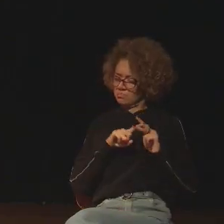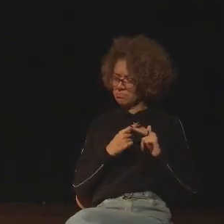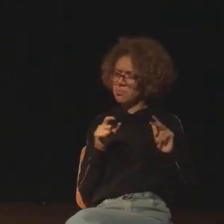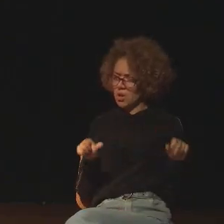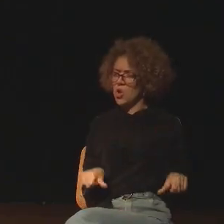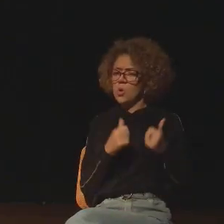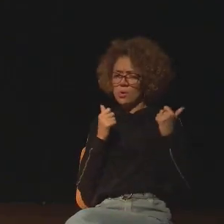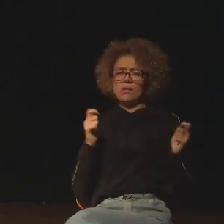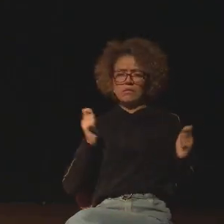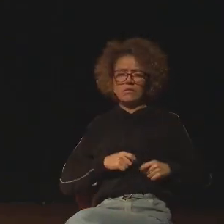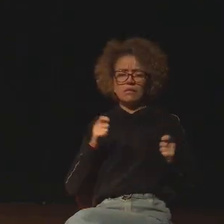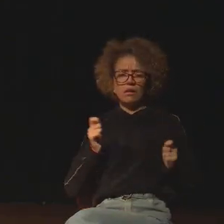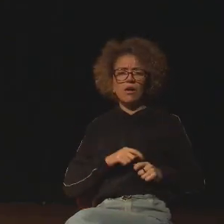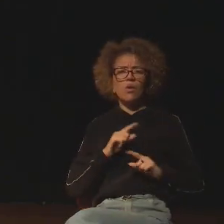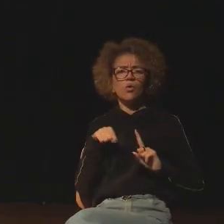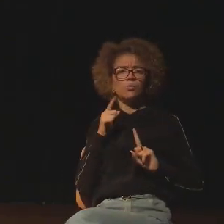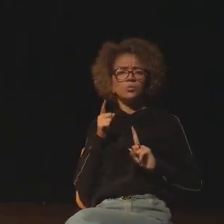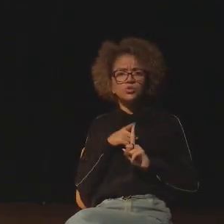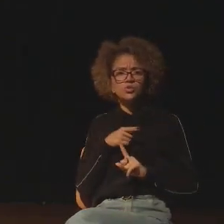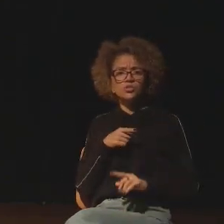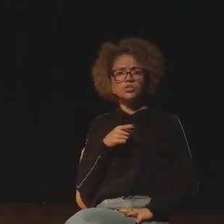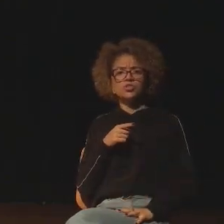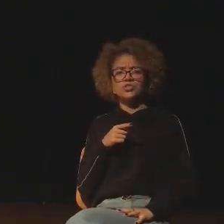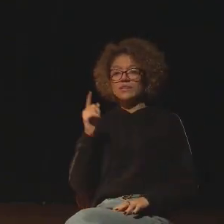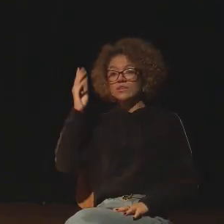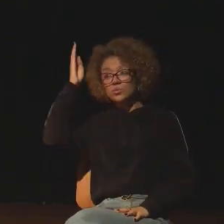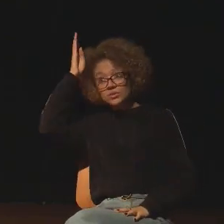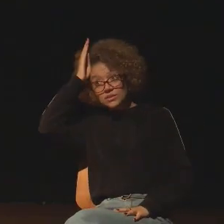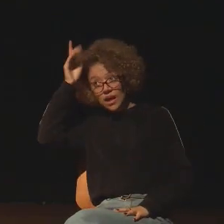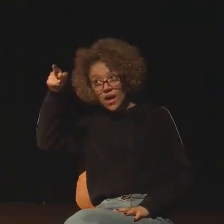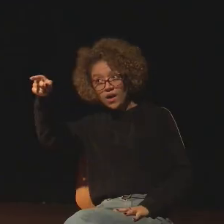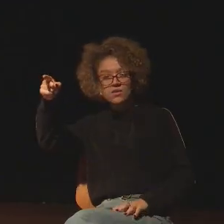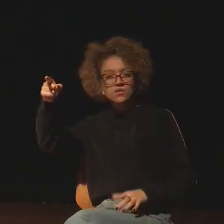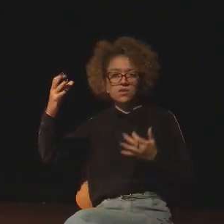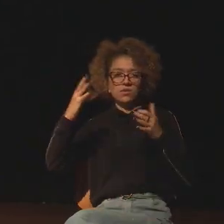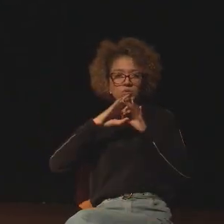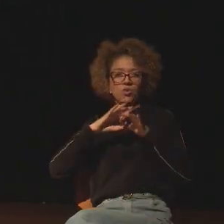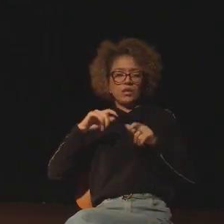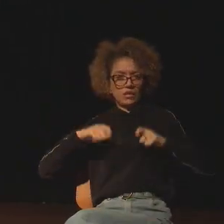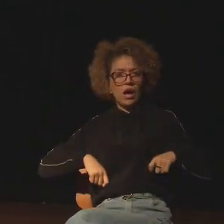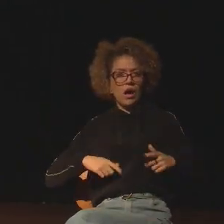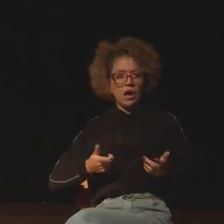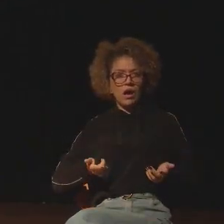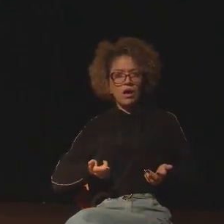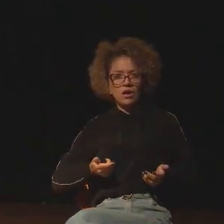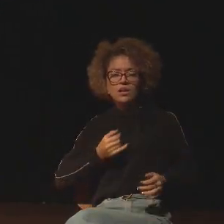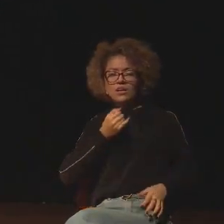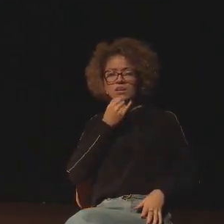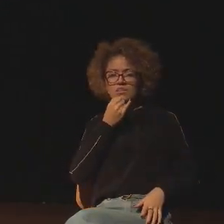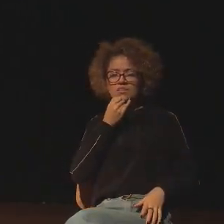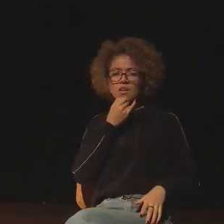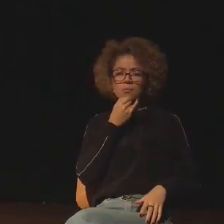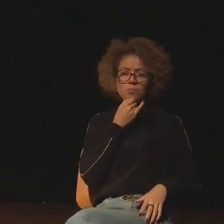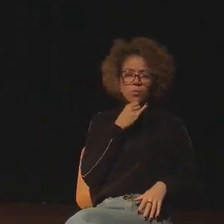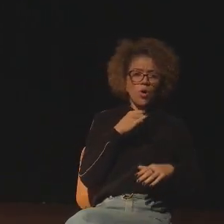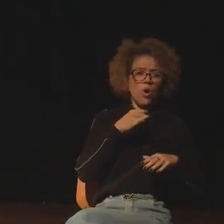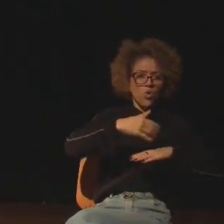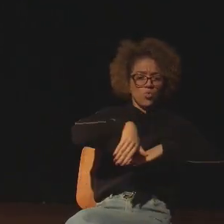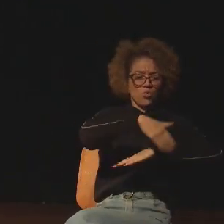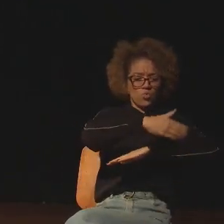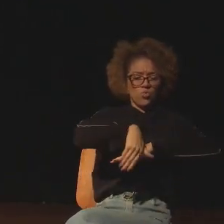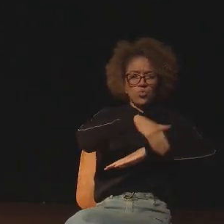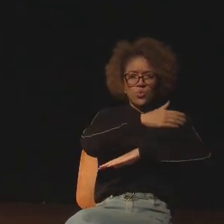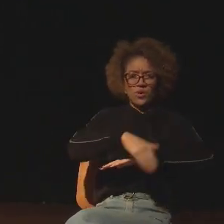poder também pegar, como eu já mencionei, o SESC, talvez tirar agora. Mudaram a rua, vão jogar de novo